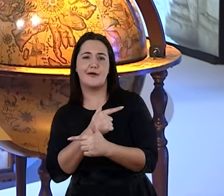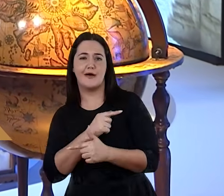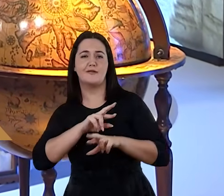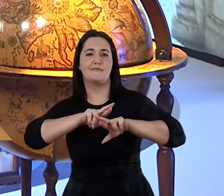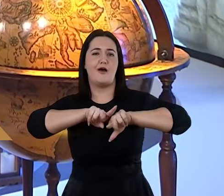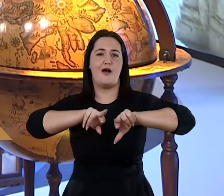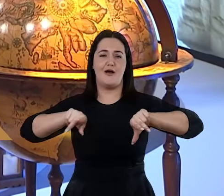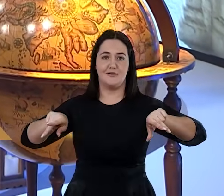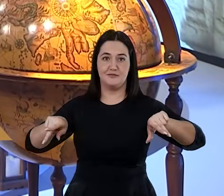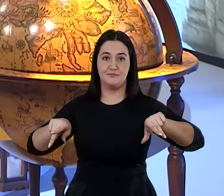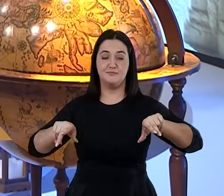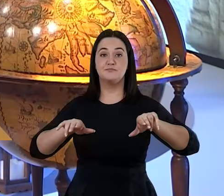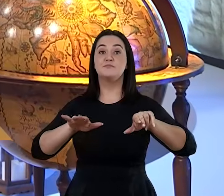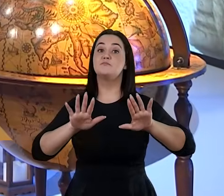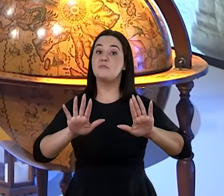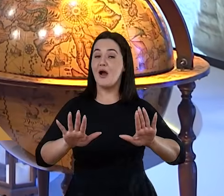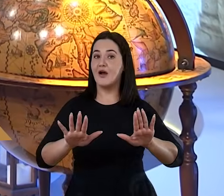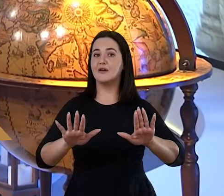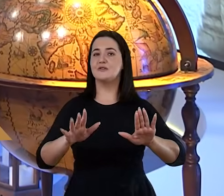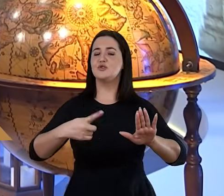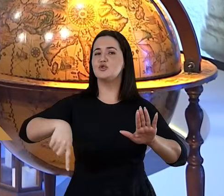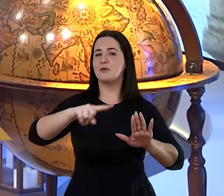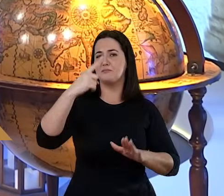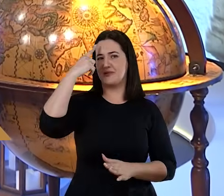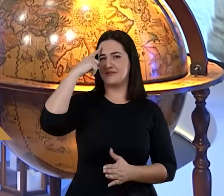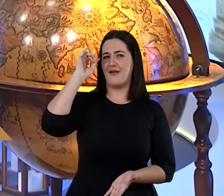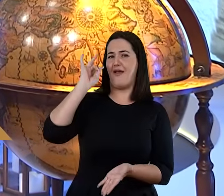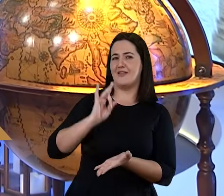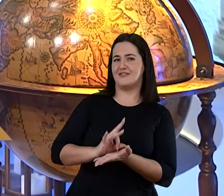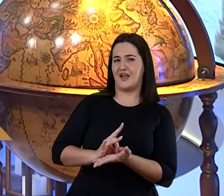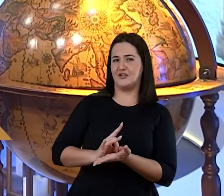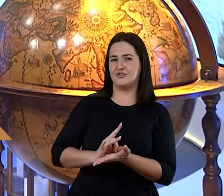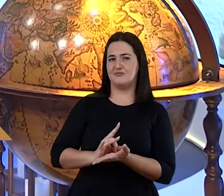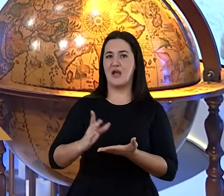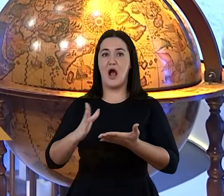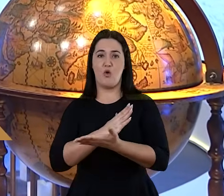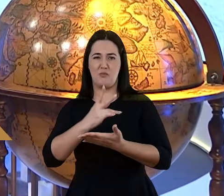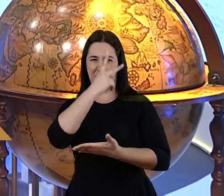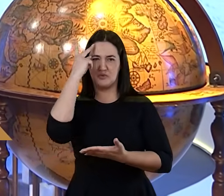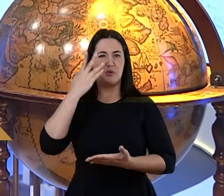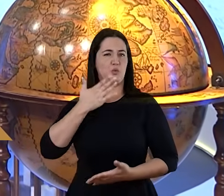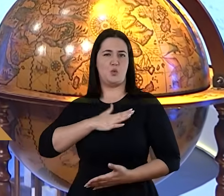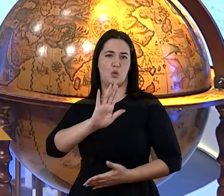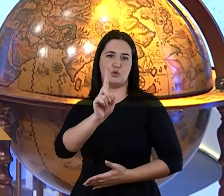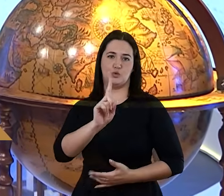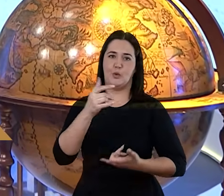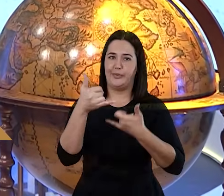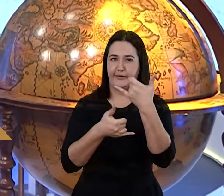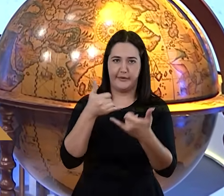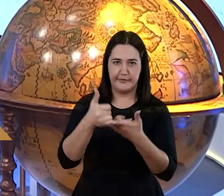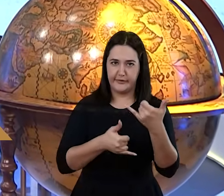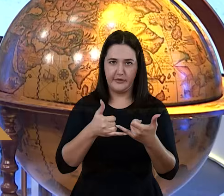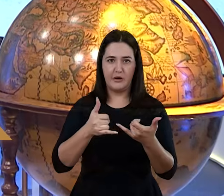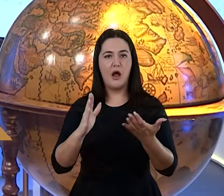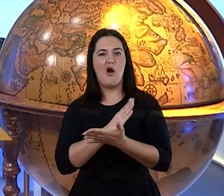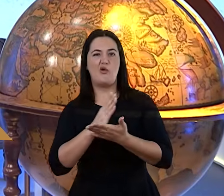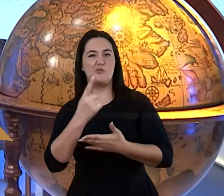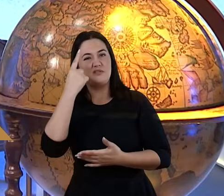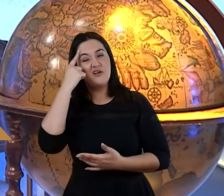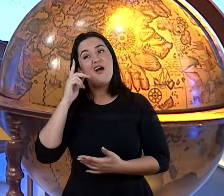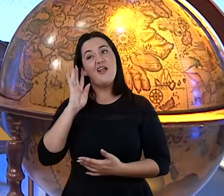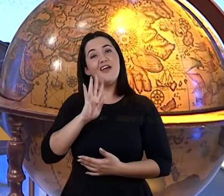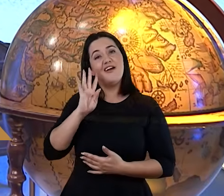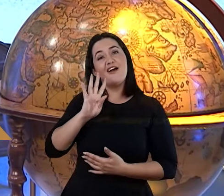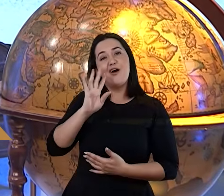imaginar. Agora, trazendo isto, é claro, para a realidade, alguns até, eu digo, que ficaram ofendidos pela brincadeira,